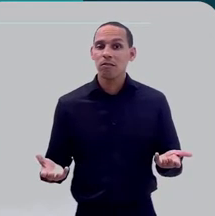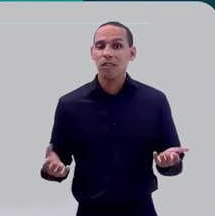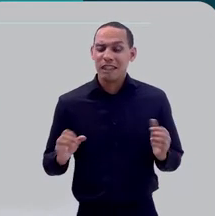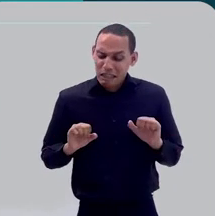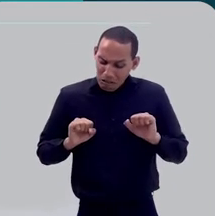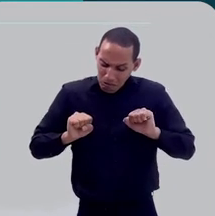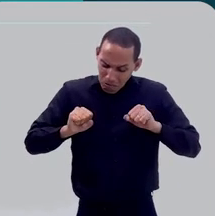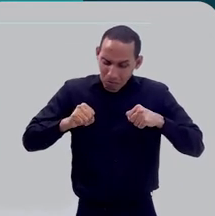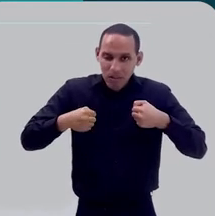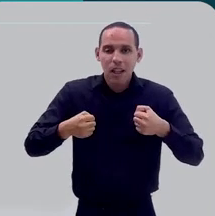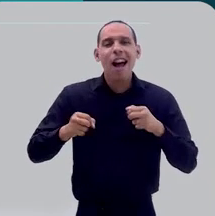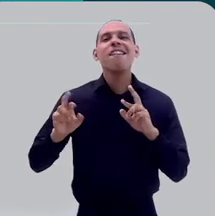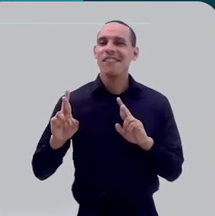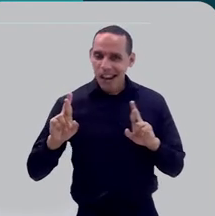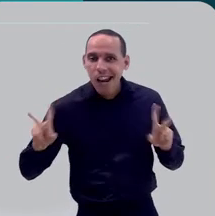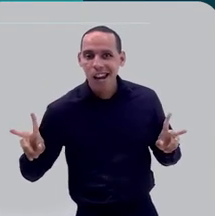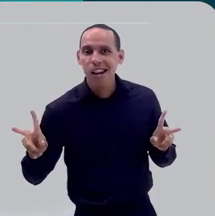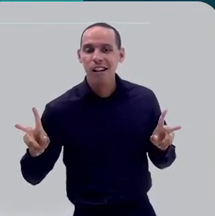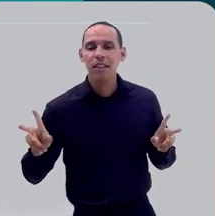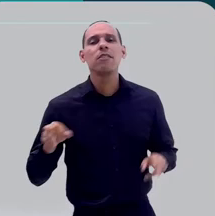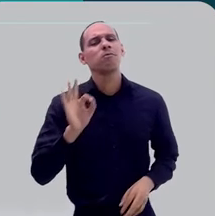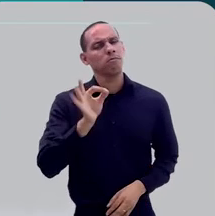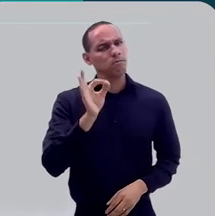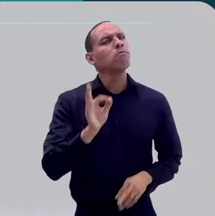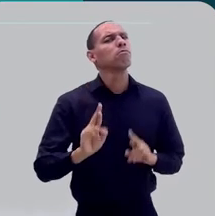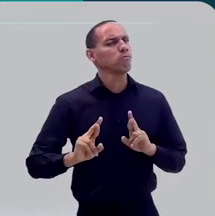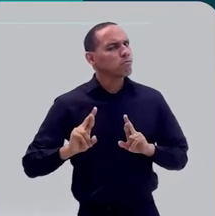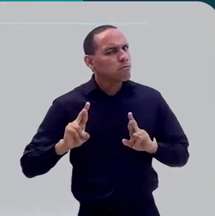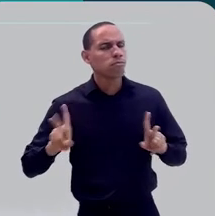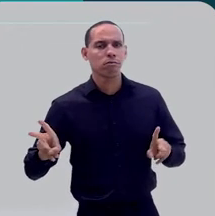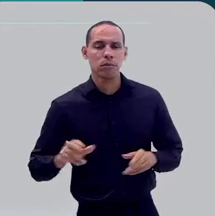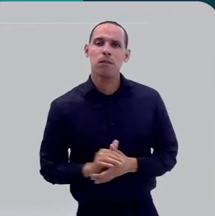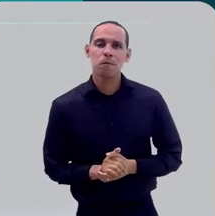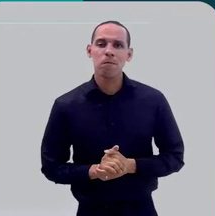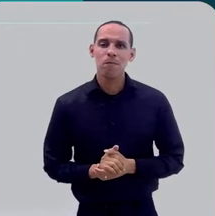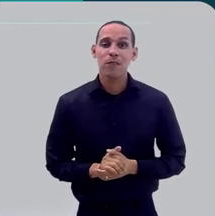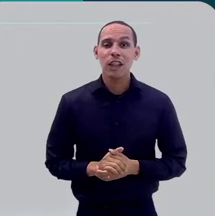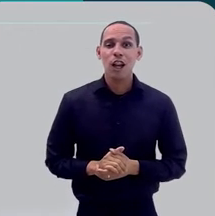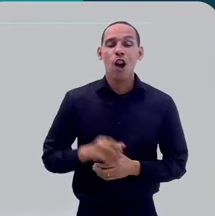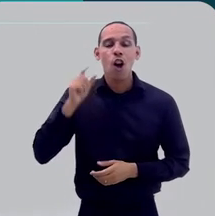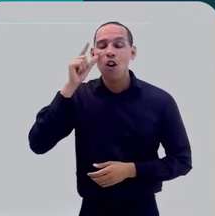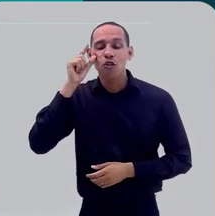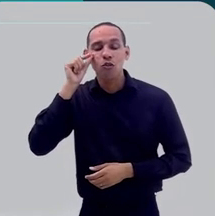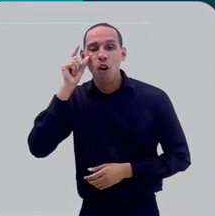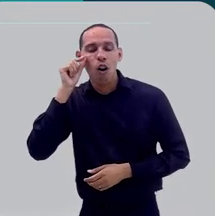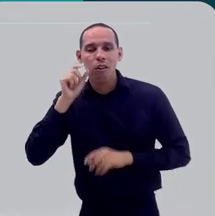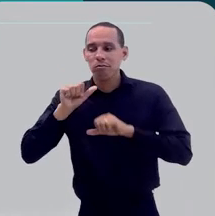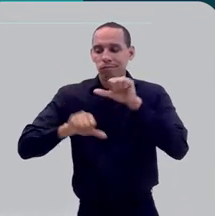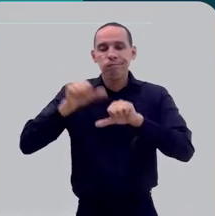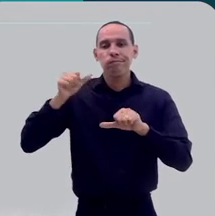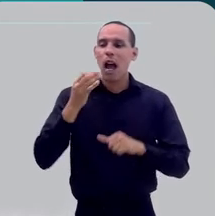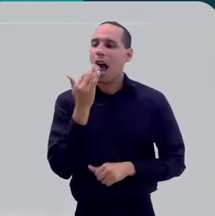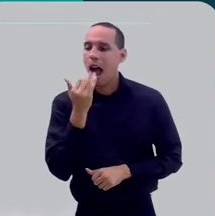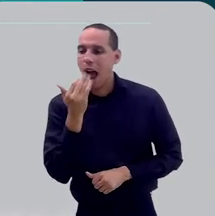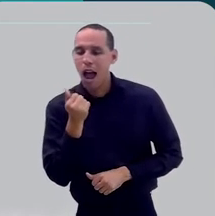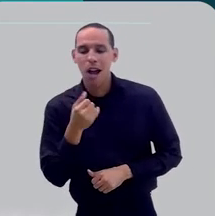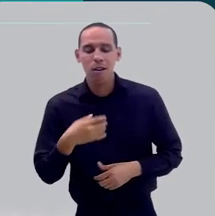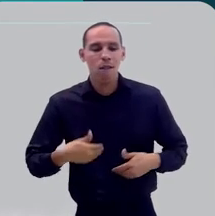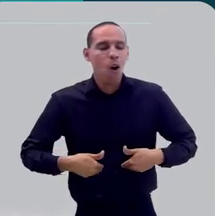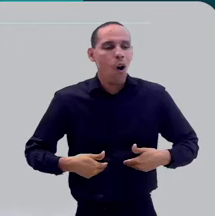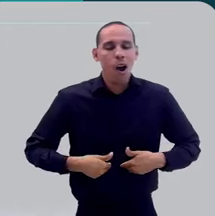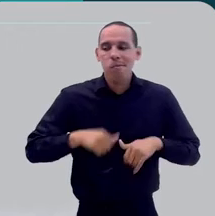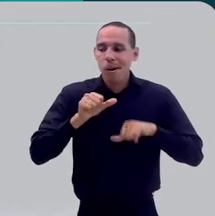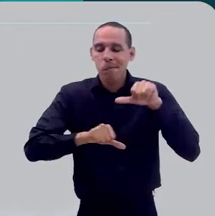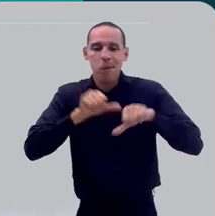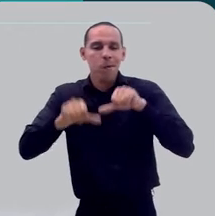É um esforço. Ou seja, são coisas bastante distintas, né? São. Altera o sono, altera o apetite,